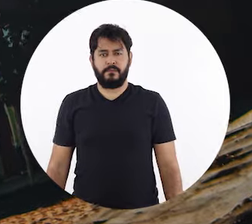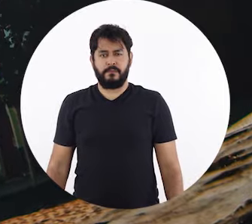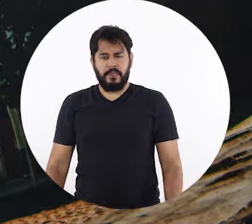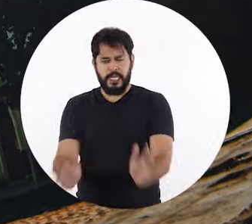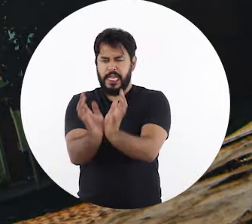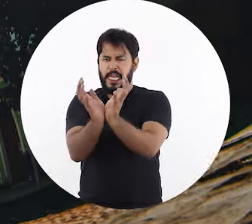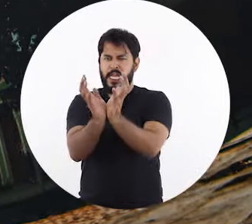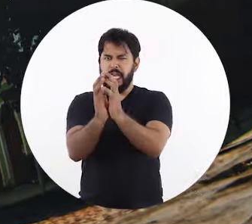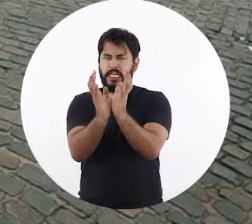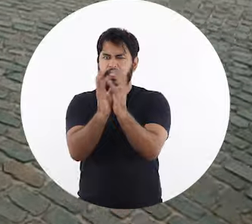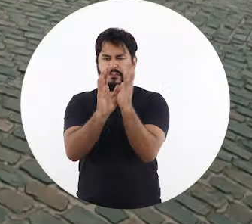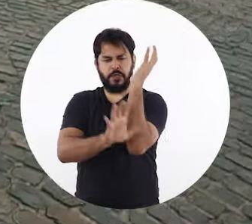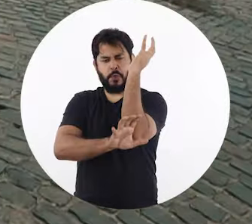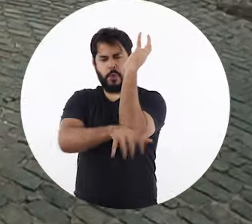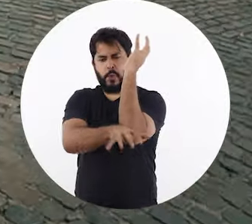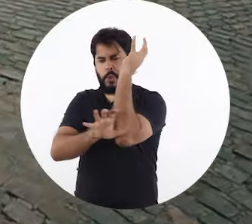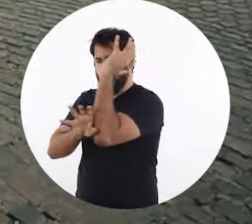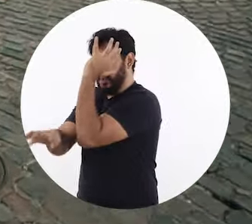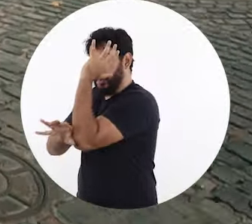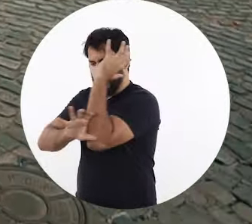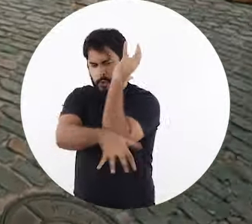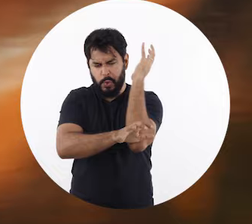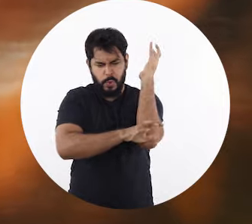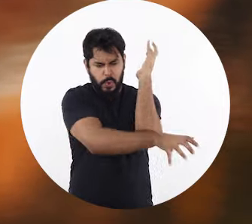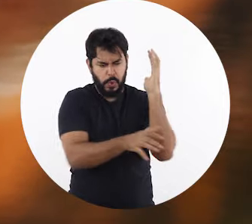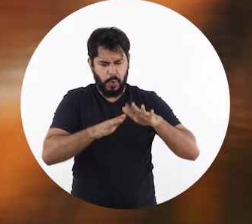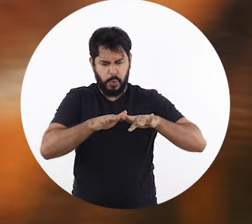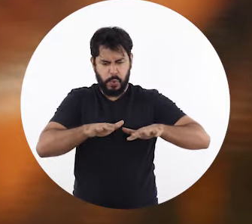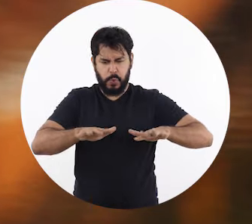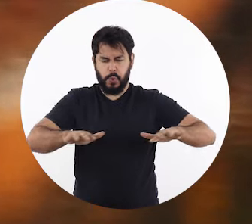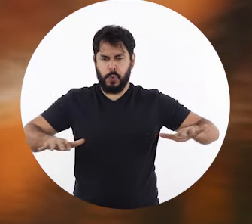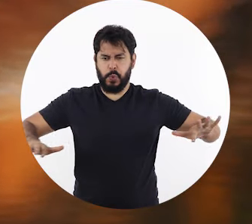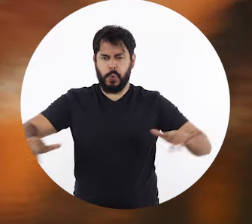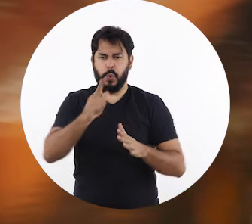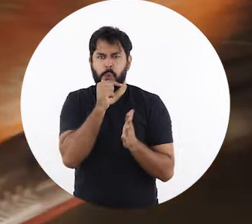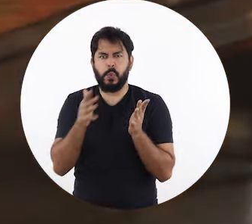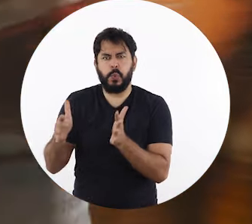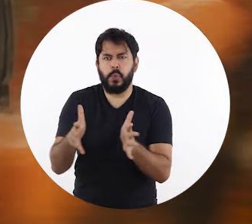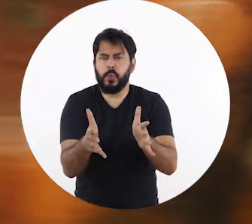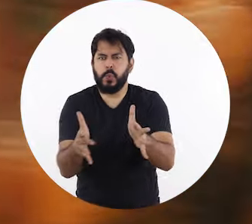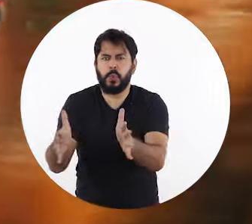Recife, cidade do mangue, incrustada nas lamas dos manguezais.